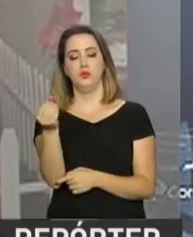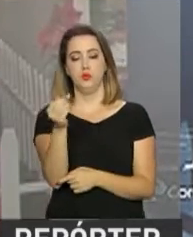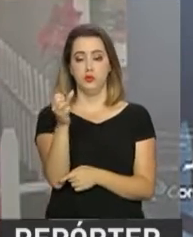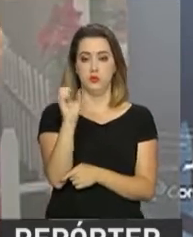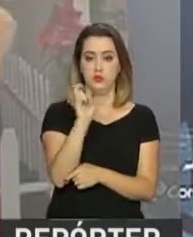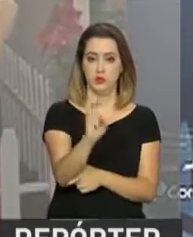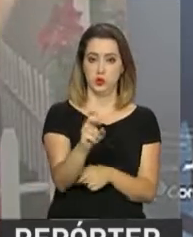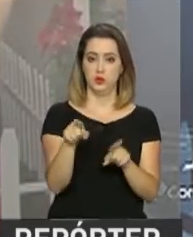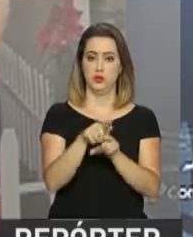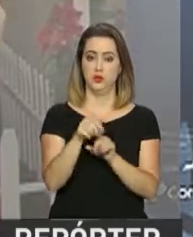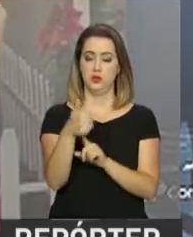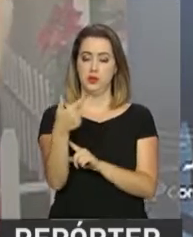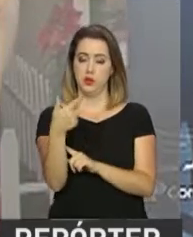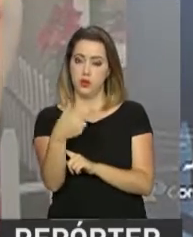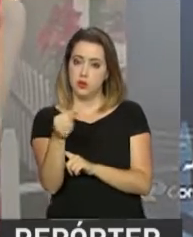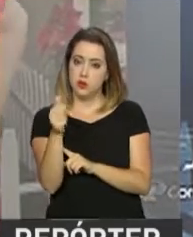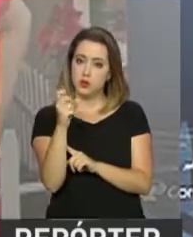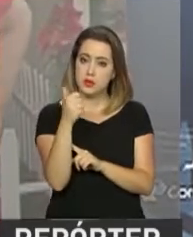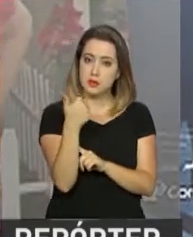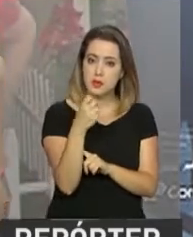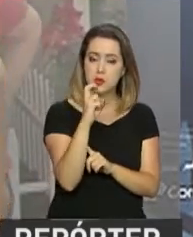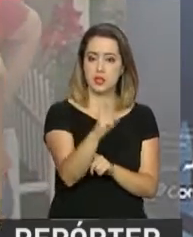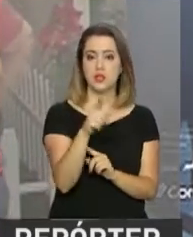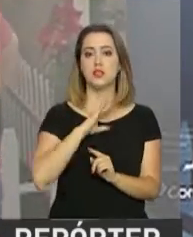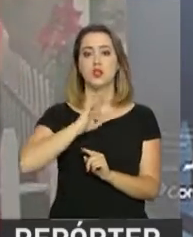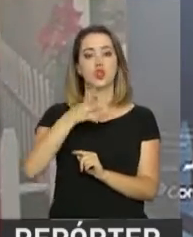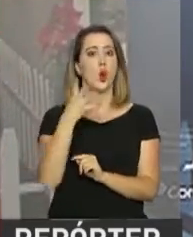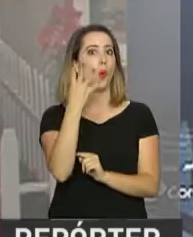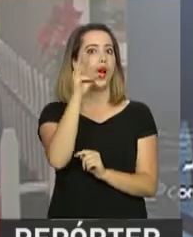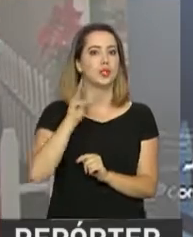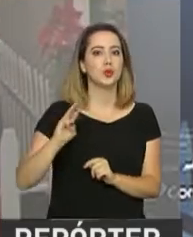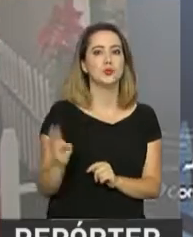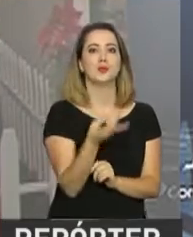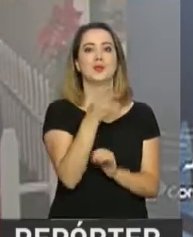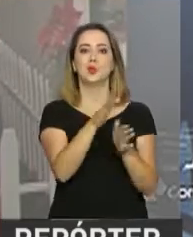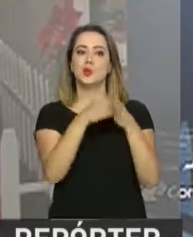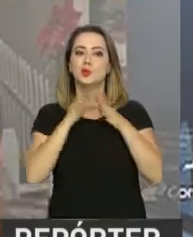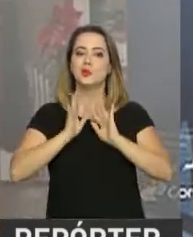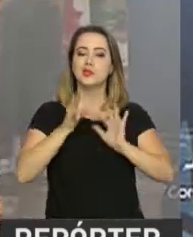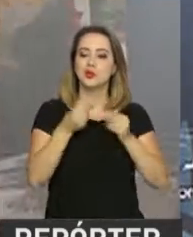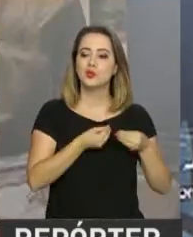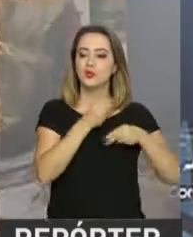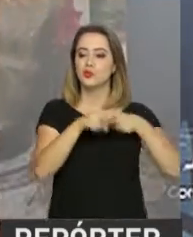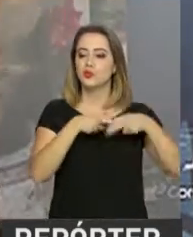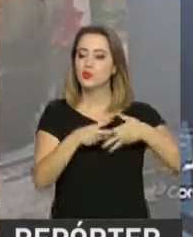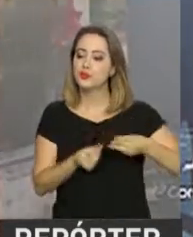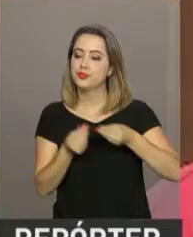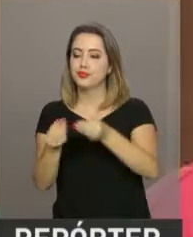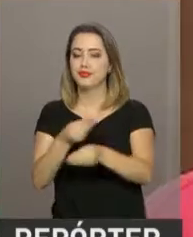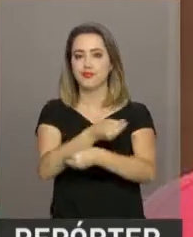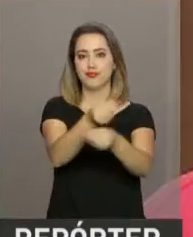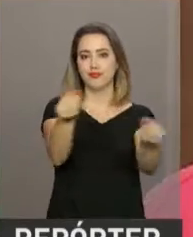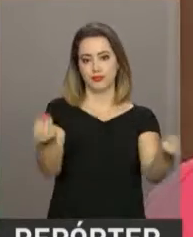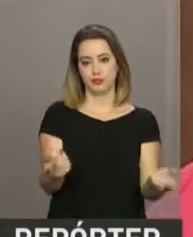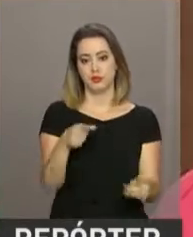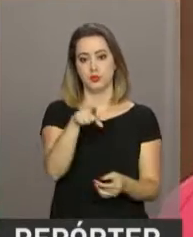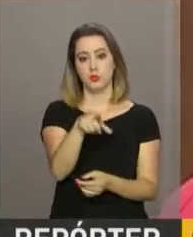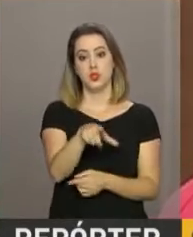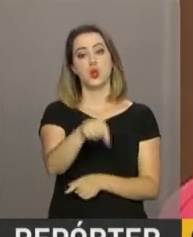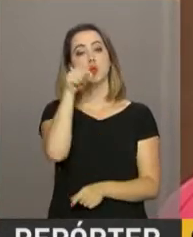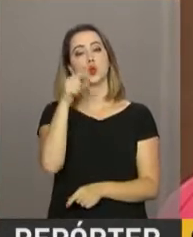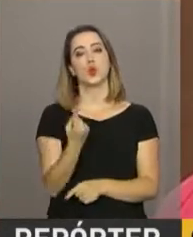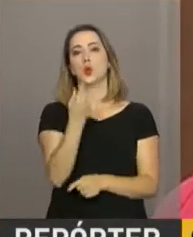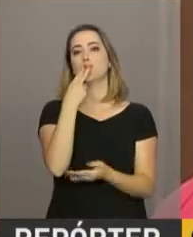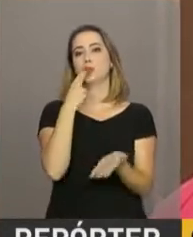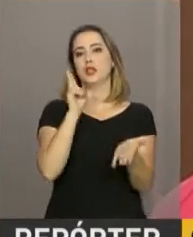2015, mais de 4 milhões de pedidos foram atendidos graças a voluntários espalhados por todo o país. Vai lá, escolhe uma